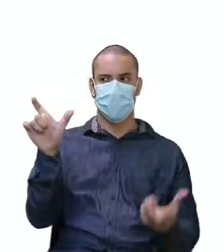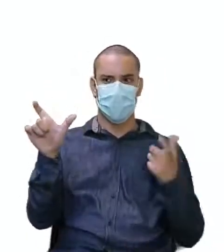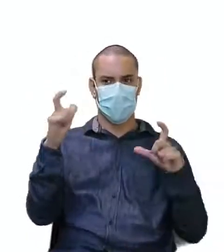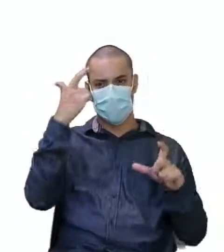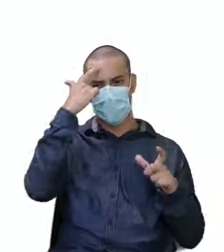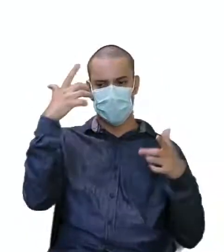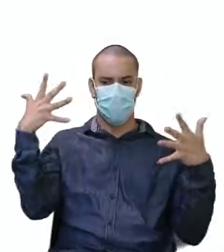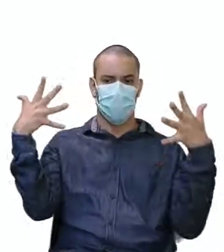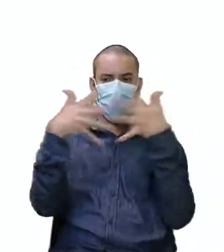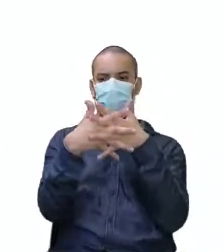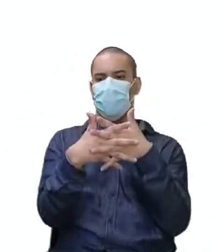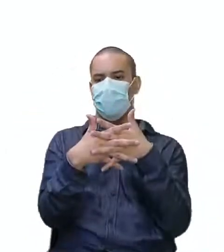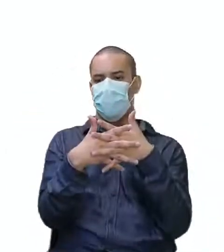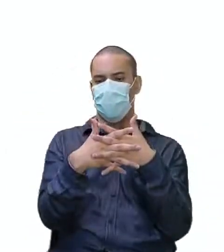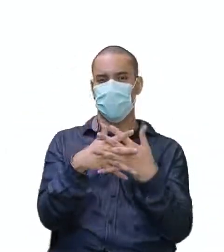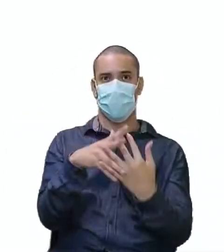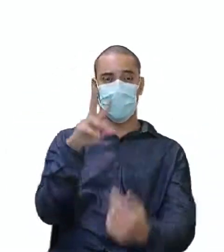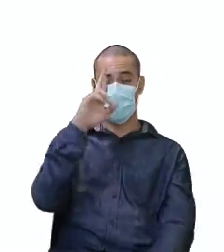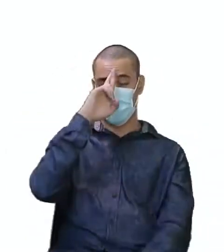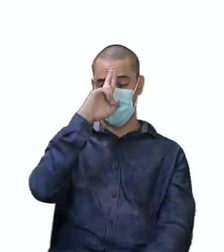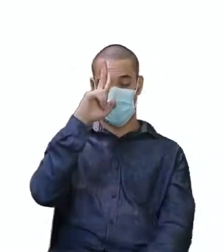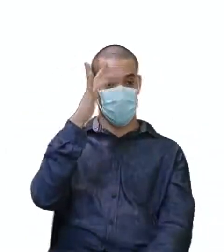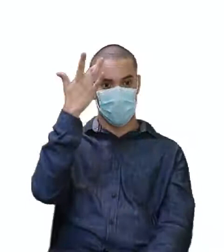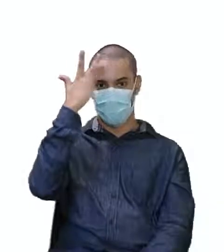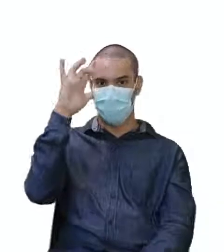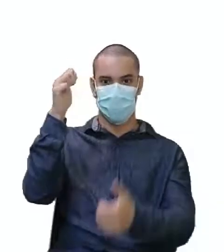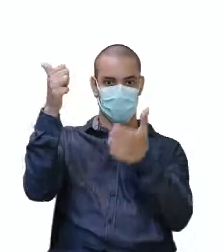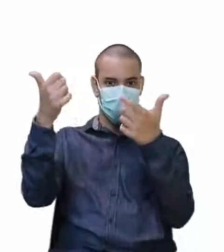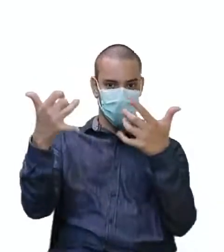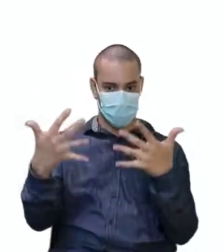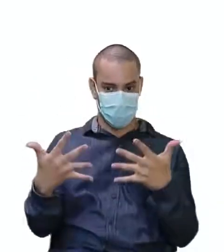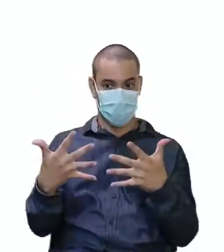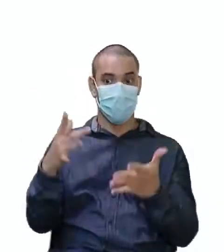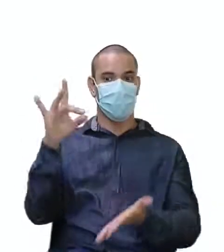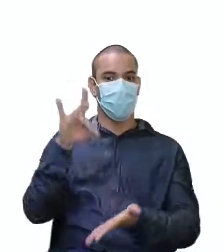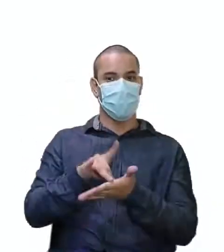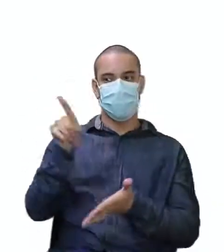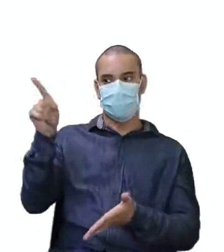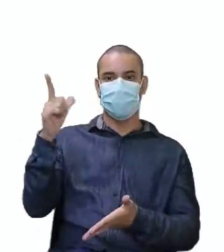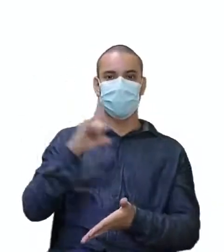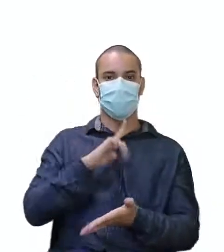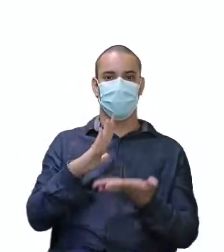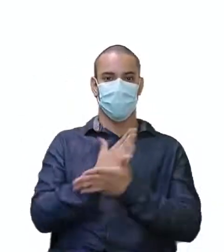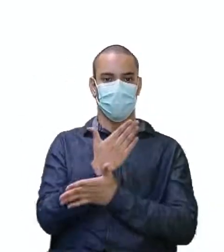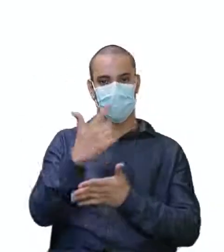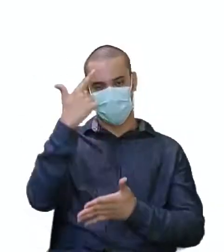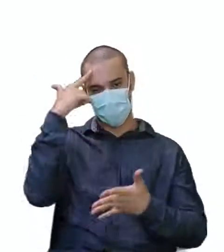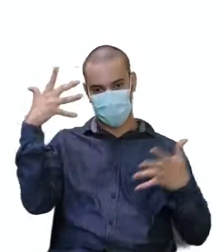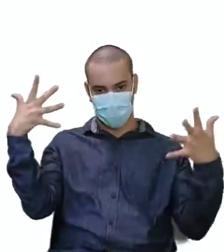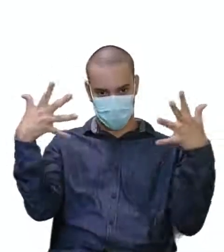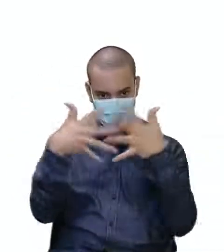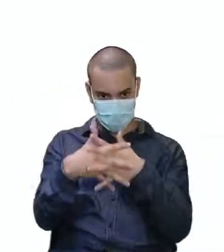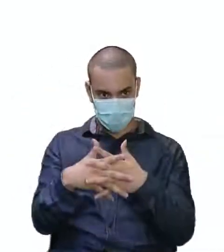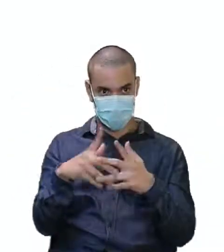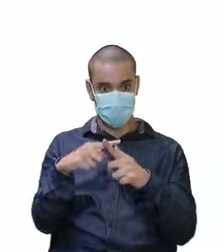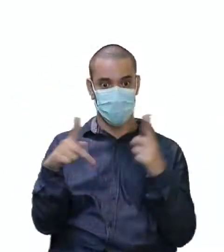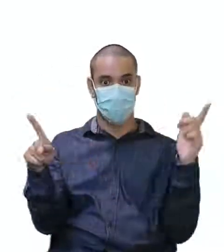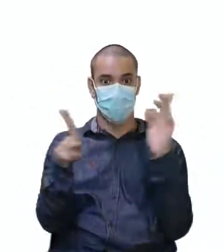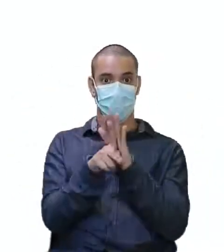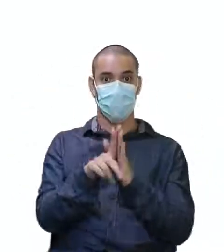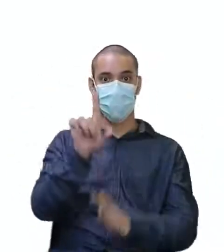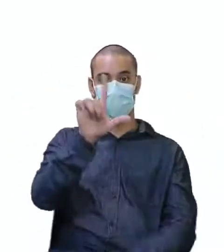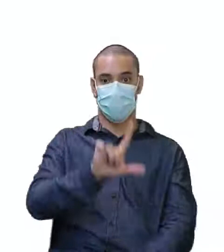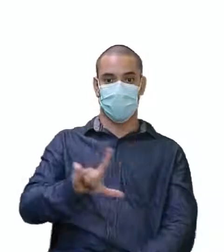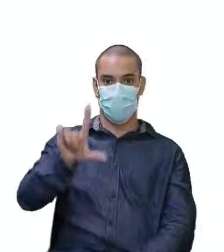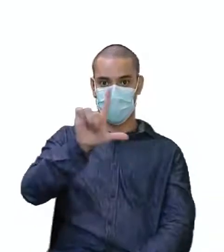né, muitas vezes não sabe explicar, e realmente ele é confuso. Até as formas, até a própria